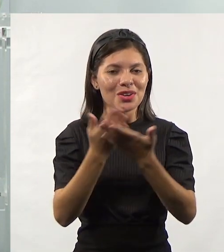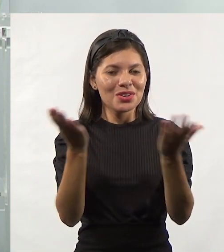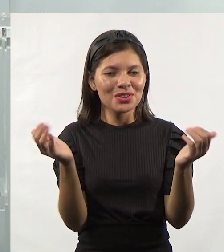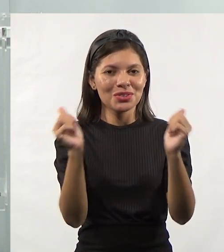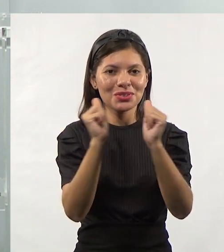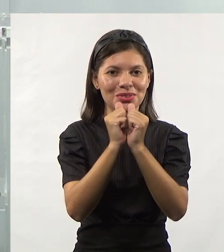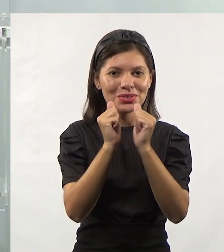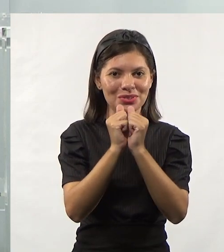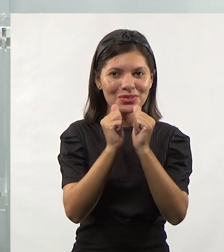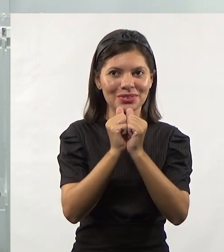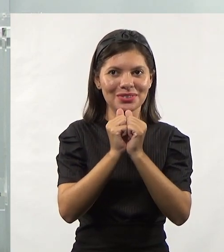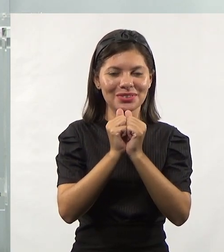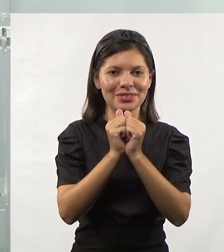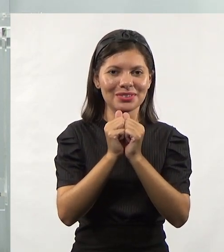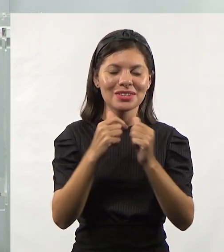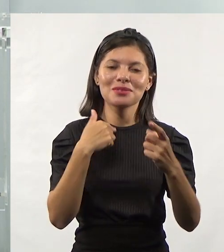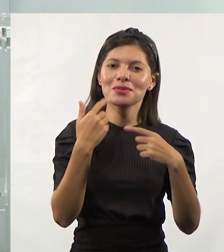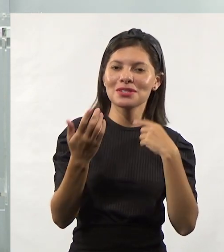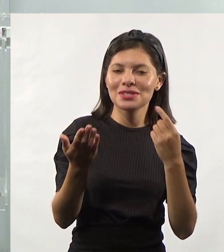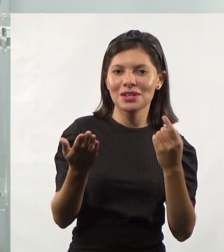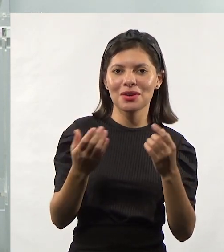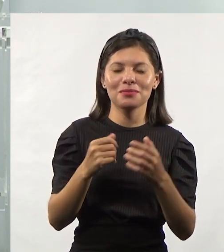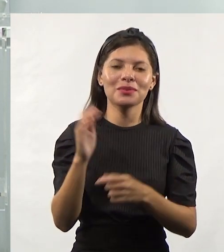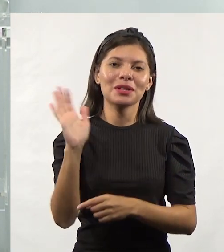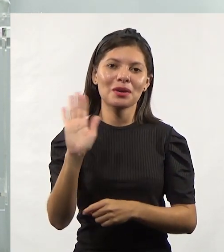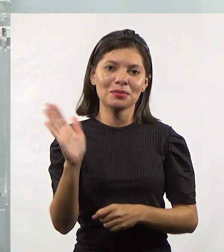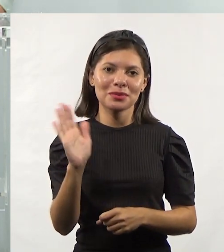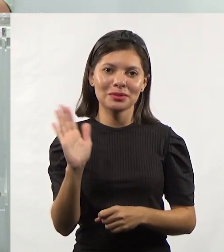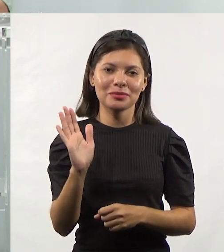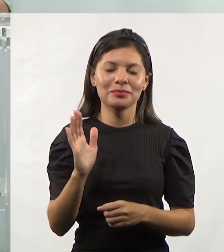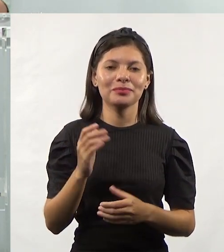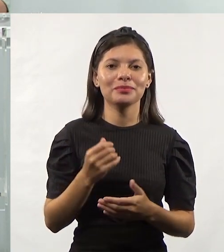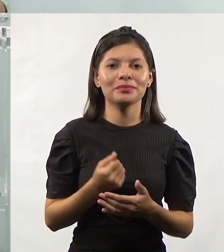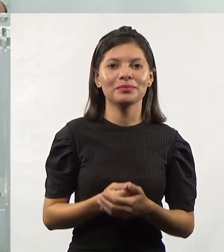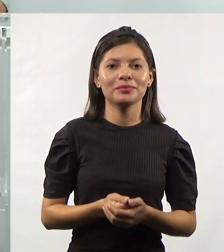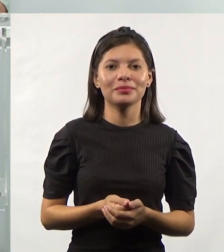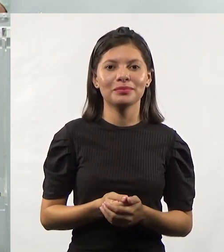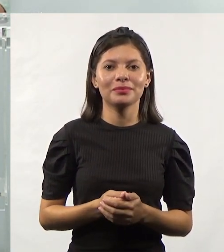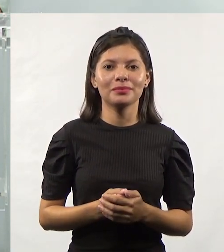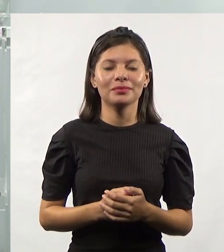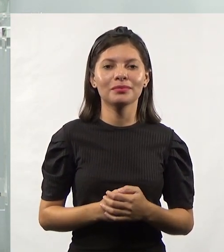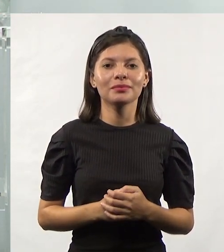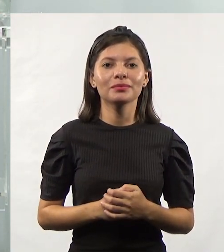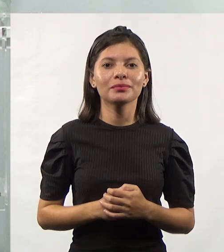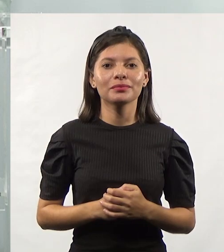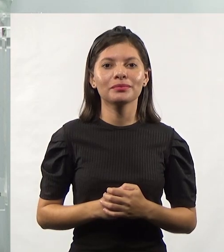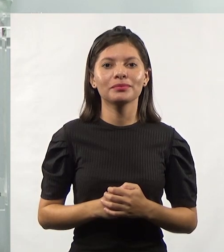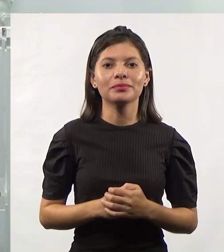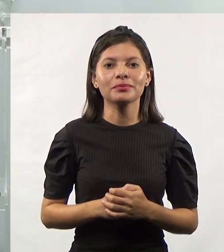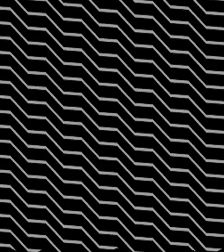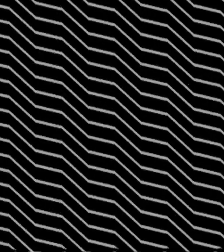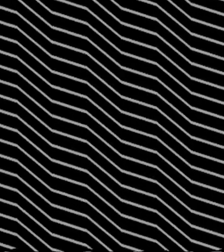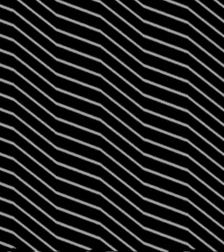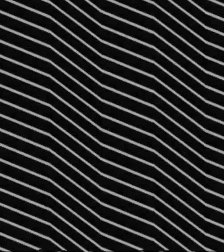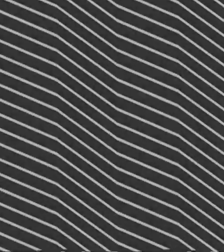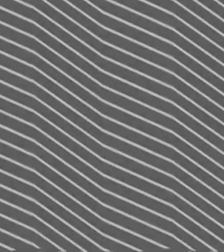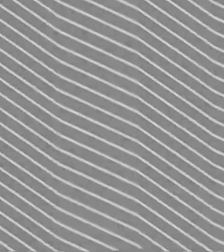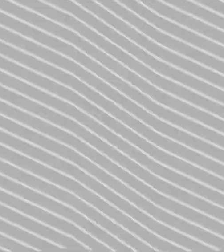E conto com vocês, estou à disposição para qualquer dúvida. Até a próxima aula. Tchau, tchau.